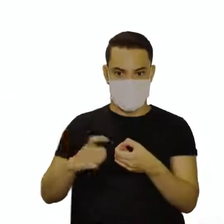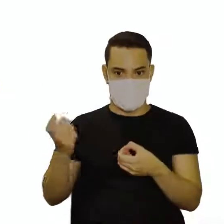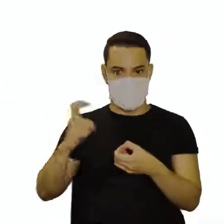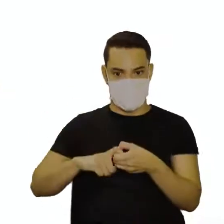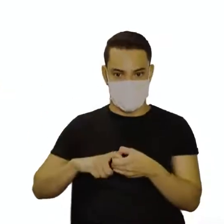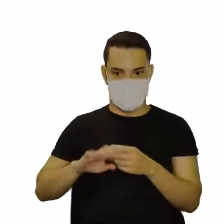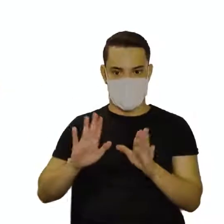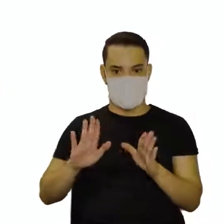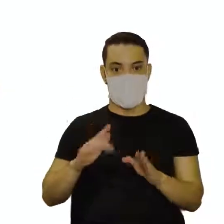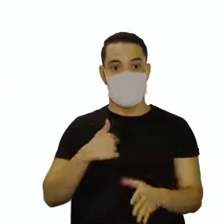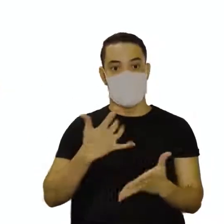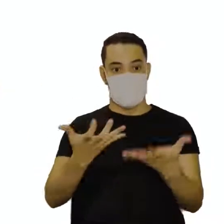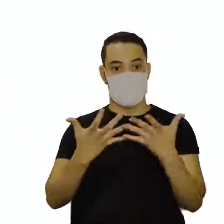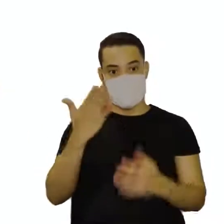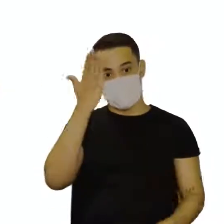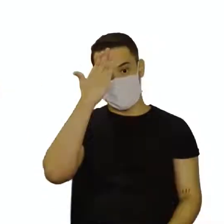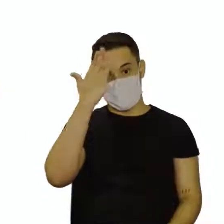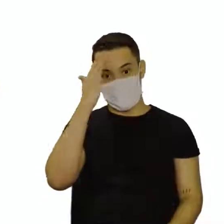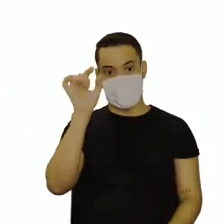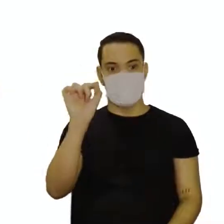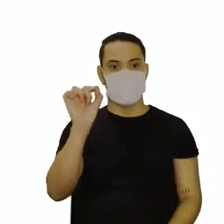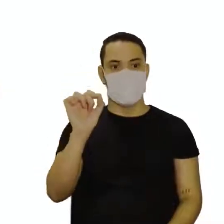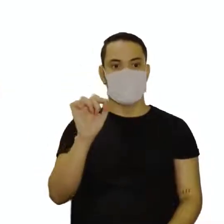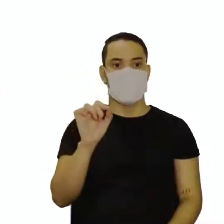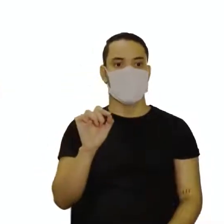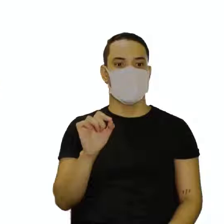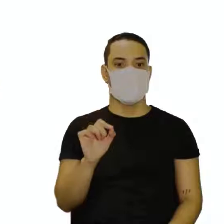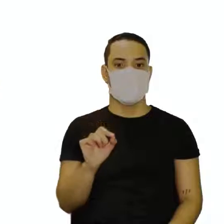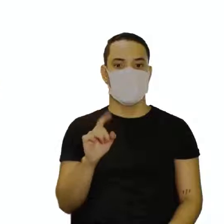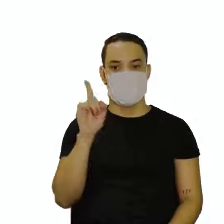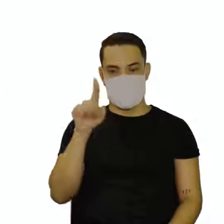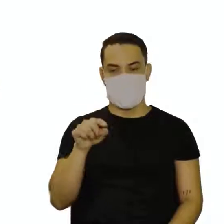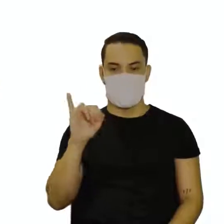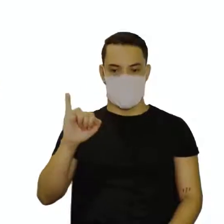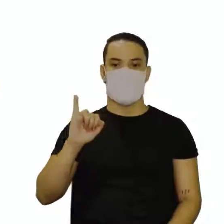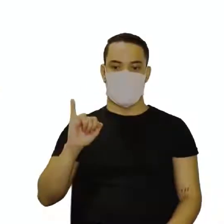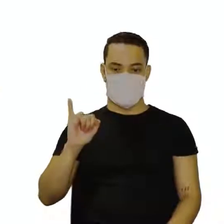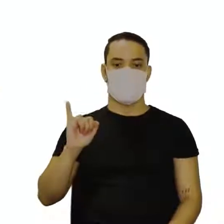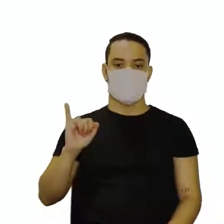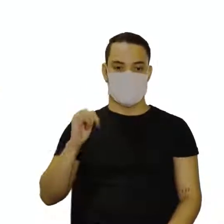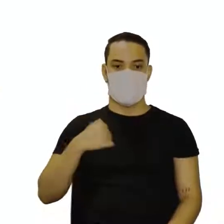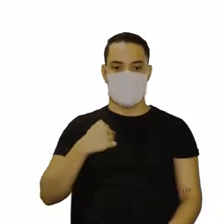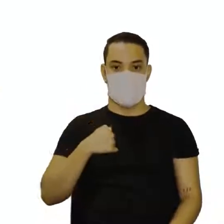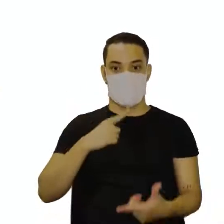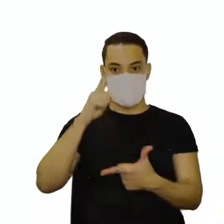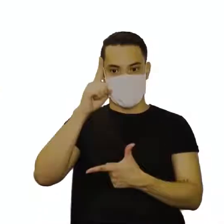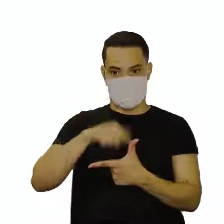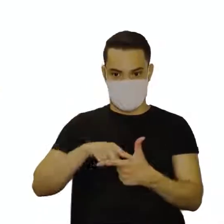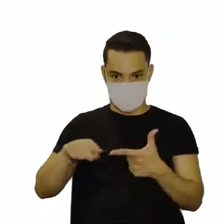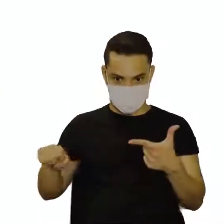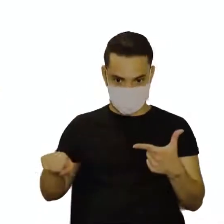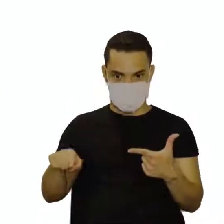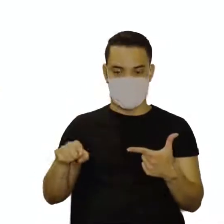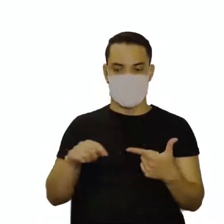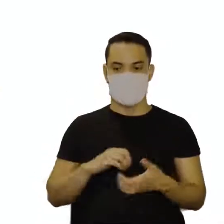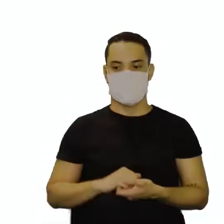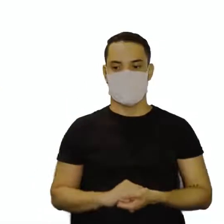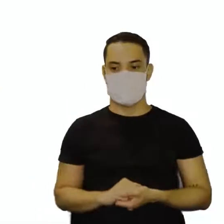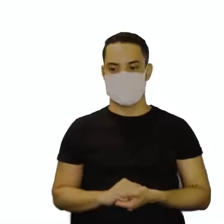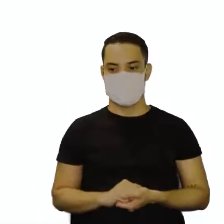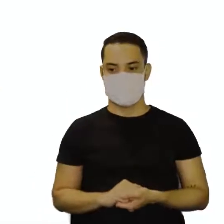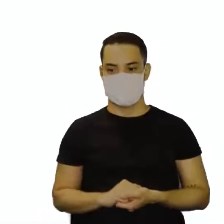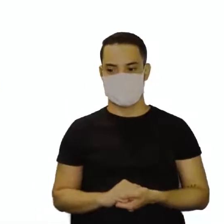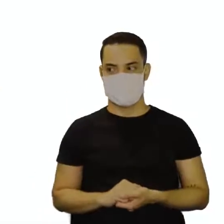resistência não, o que eu quero é a corrente elétrica, desculpa. Corrente elétrica, eu divido V por R.